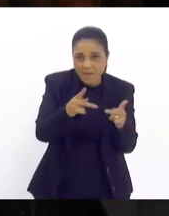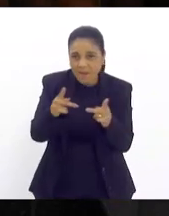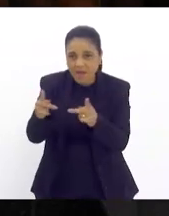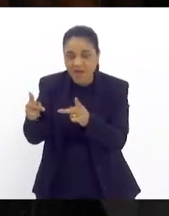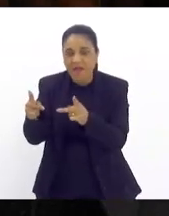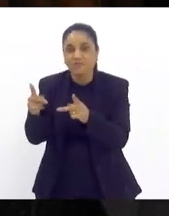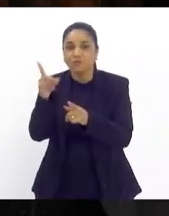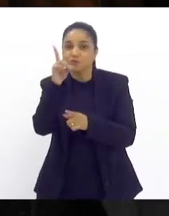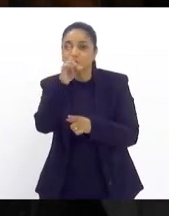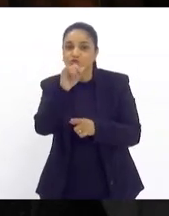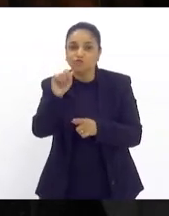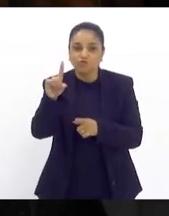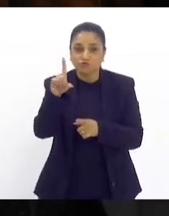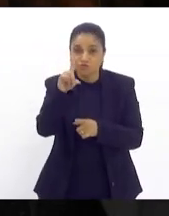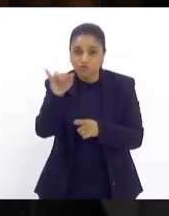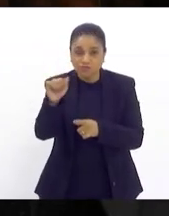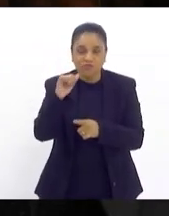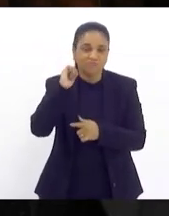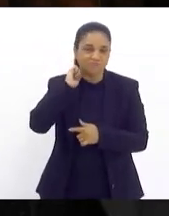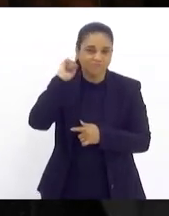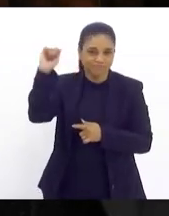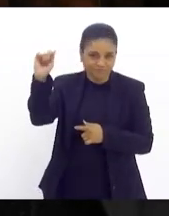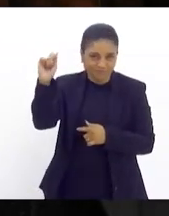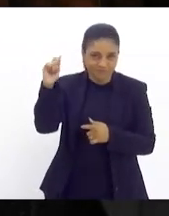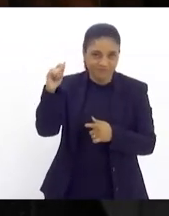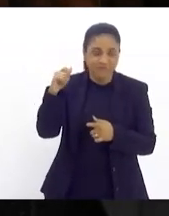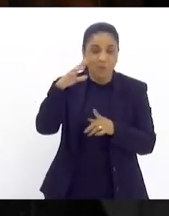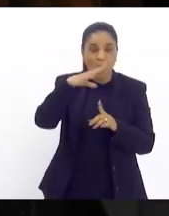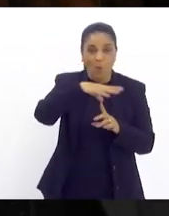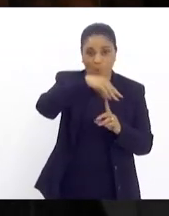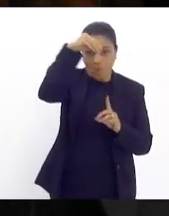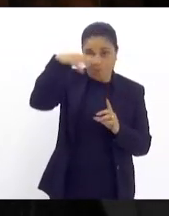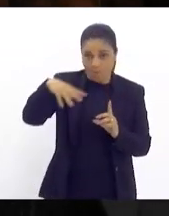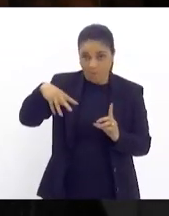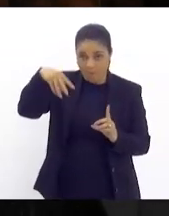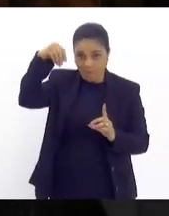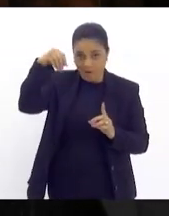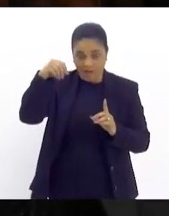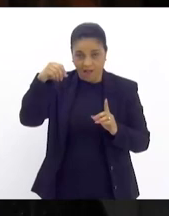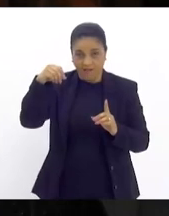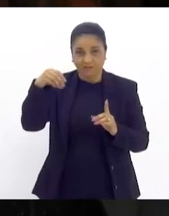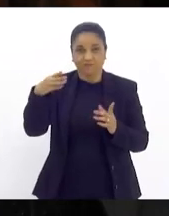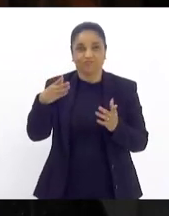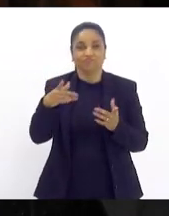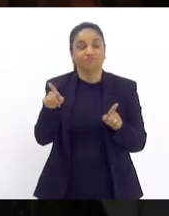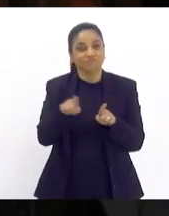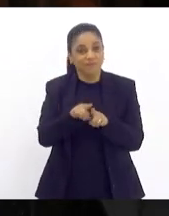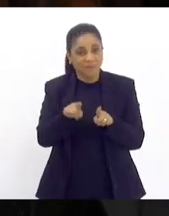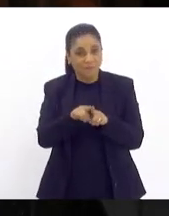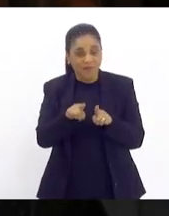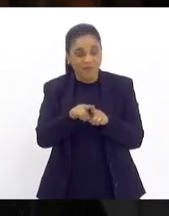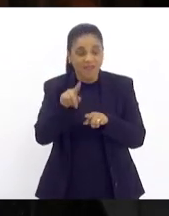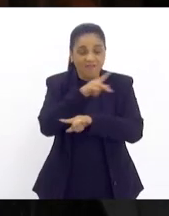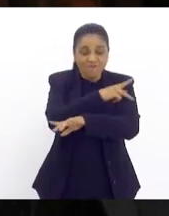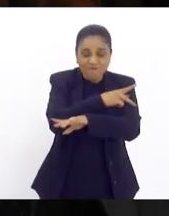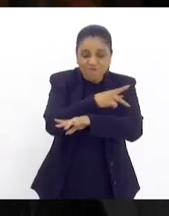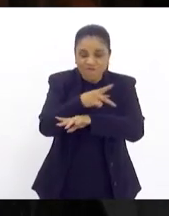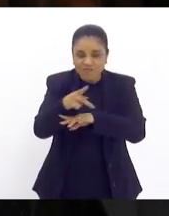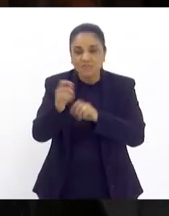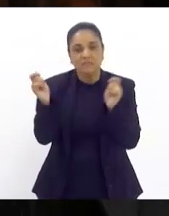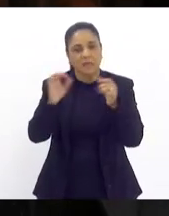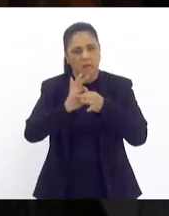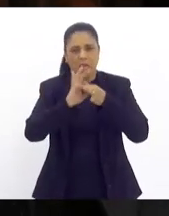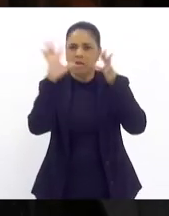dia Tiradentes o nosso Palácio atarente Tiradentes será objeto de visitação